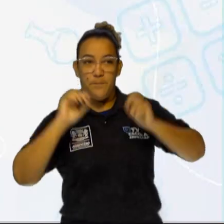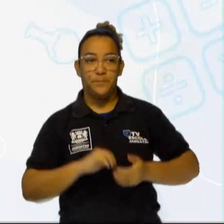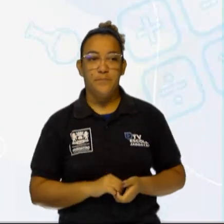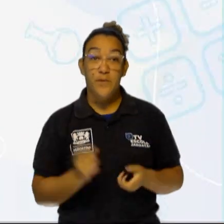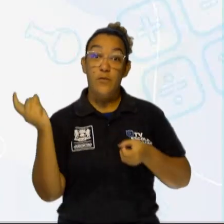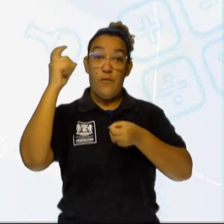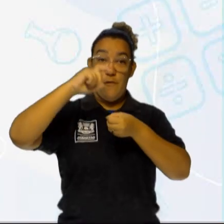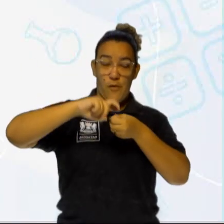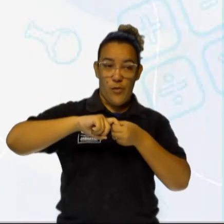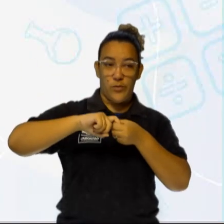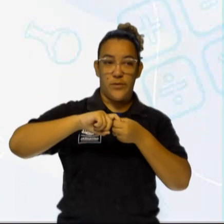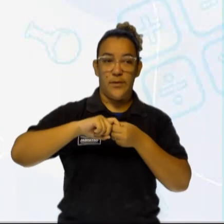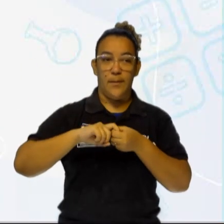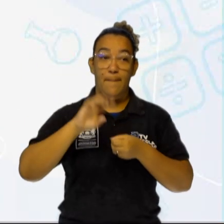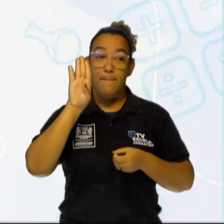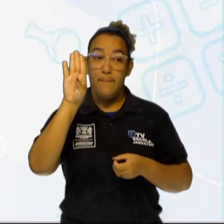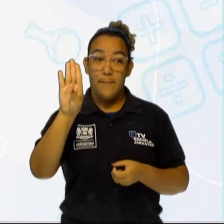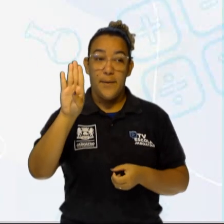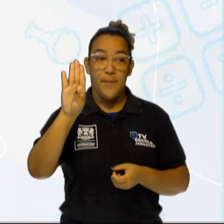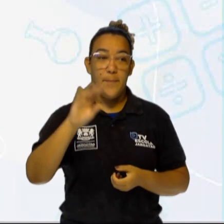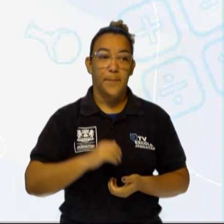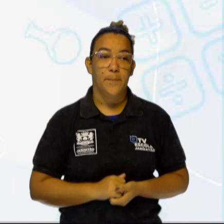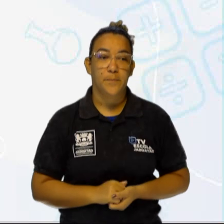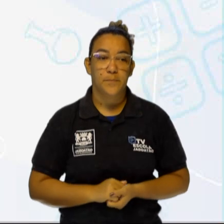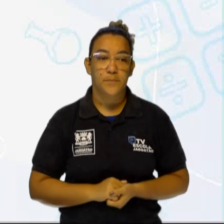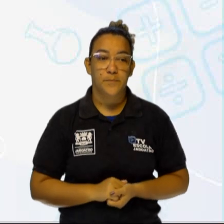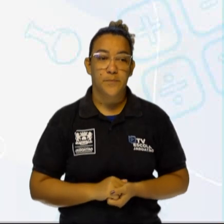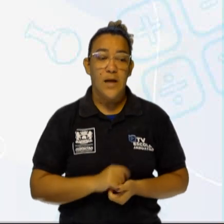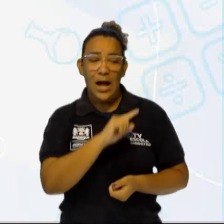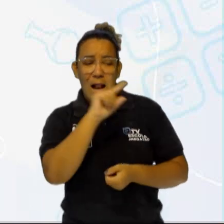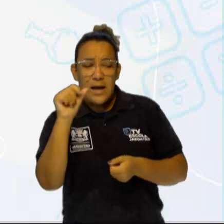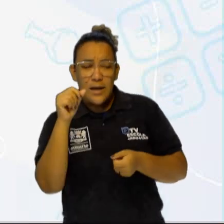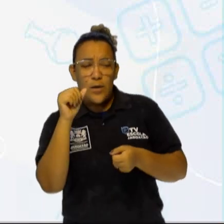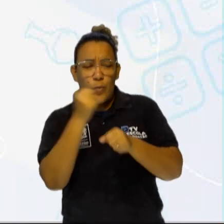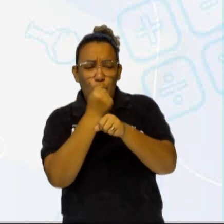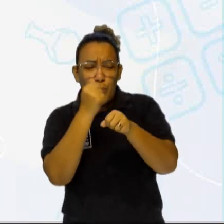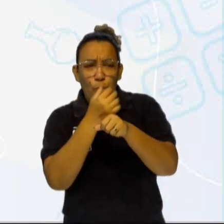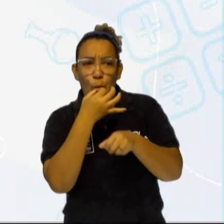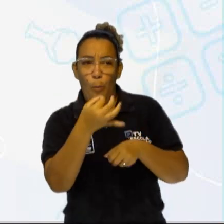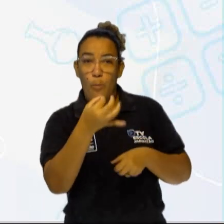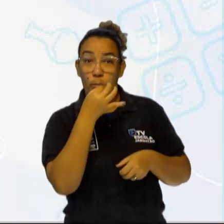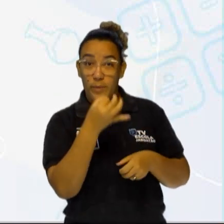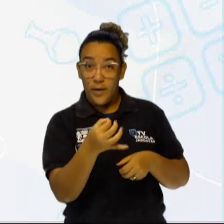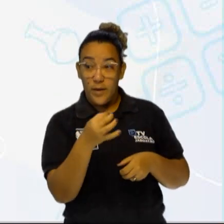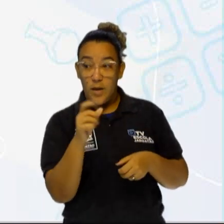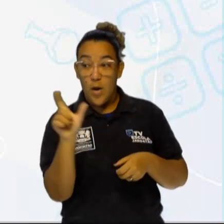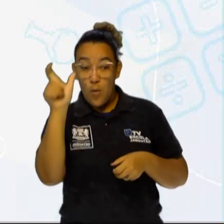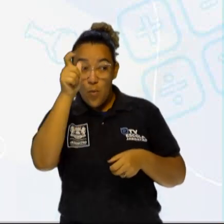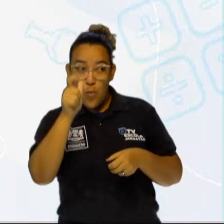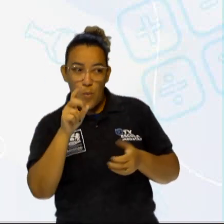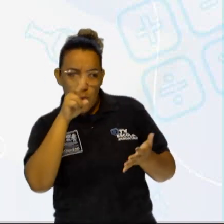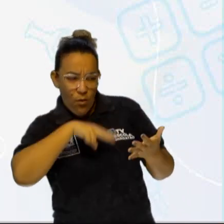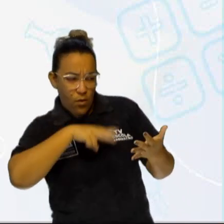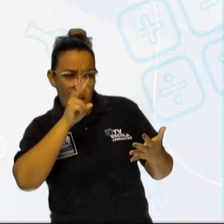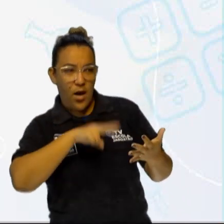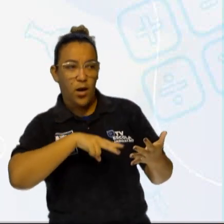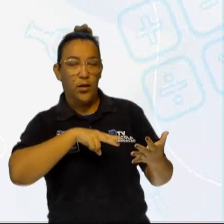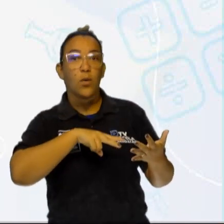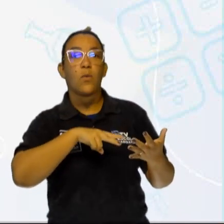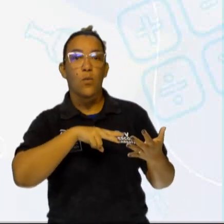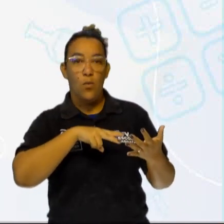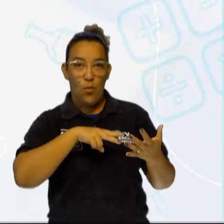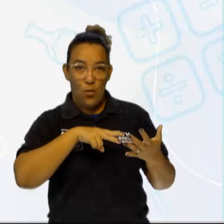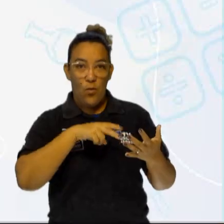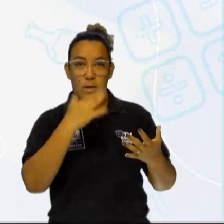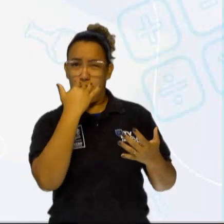lá, a gente tem o seguinte agora no item B. Construir a argumentação que convença o leitor sobre o mérito da teoria defendida